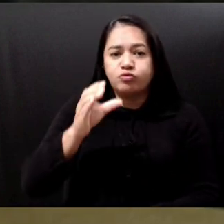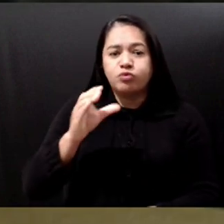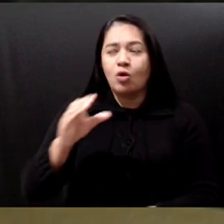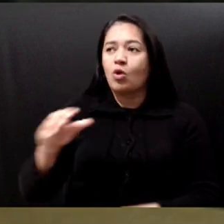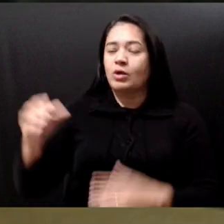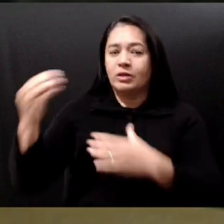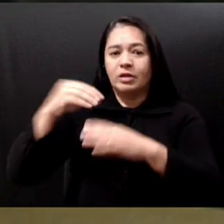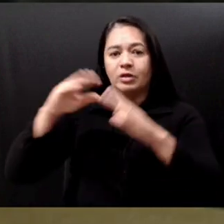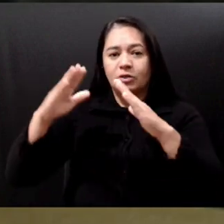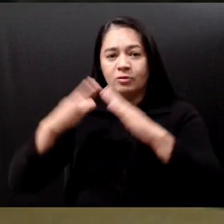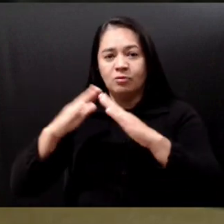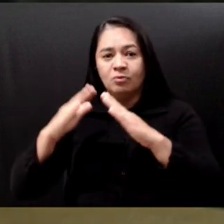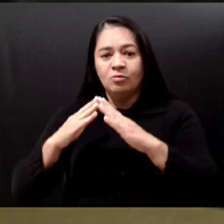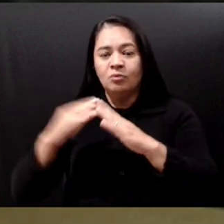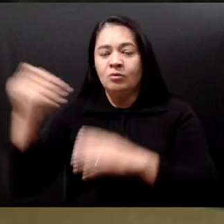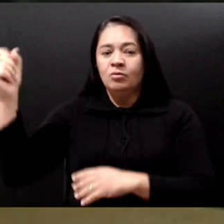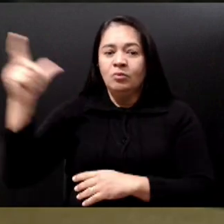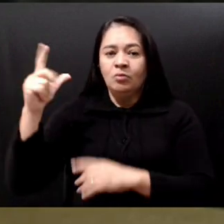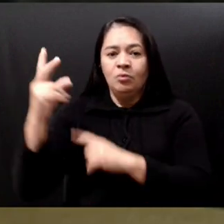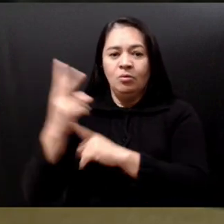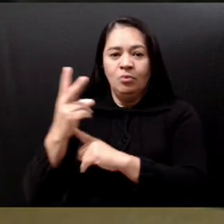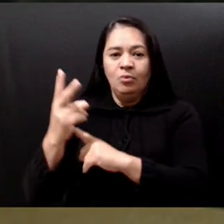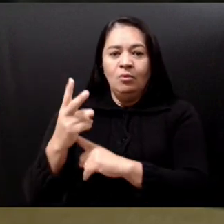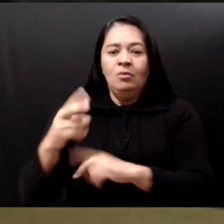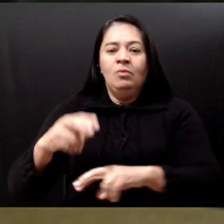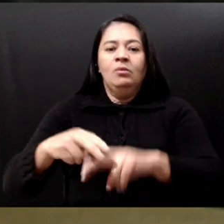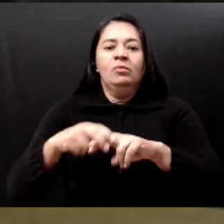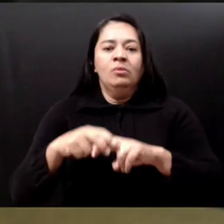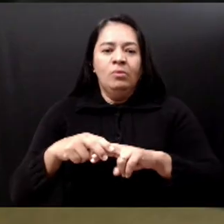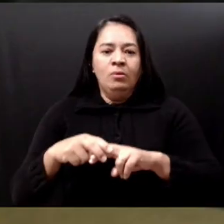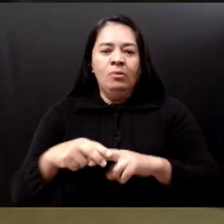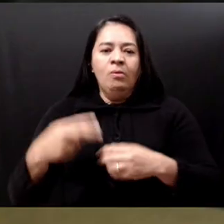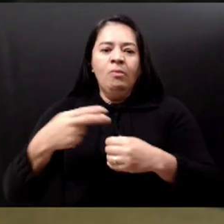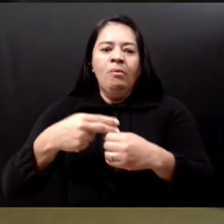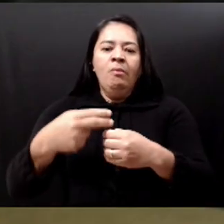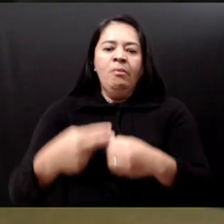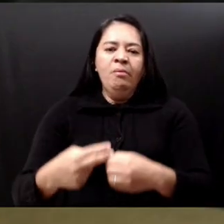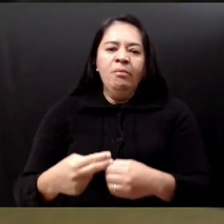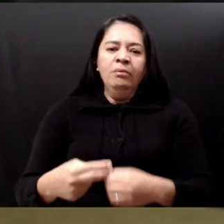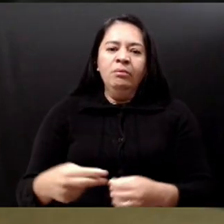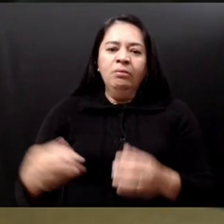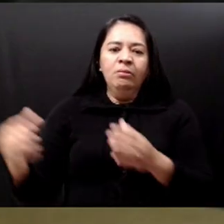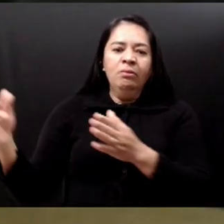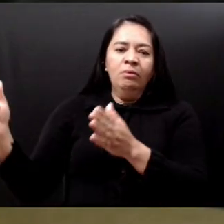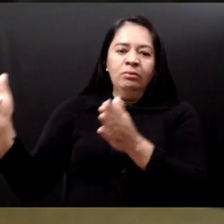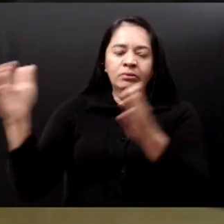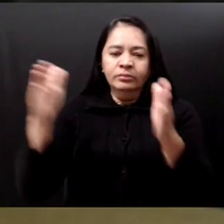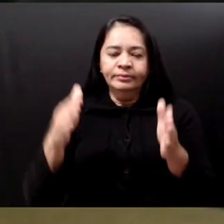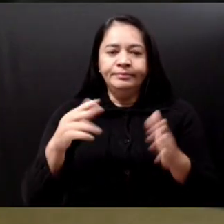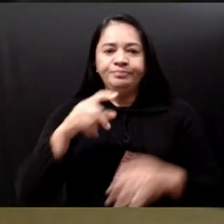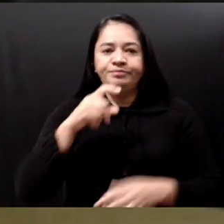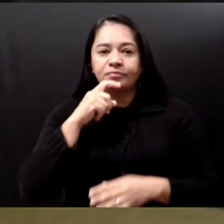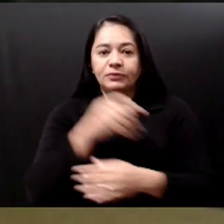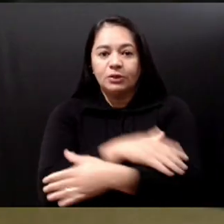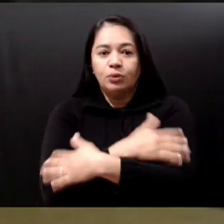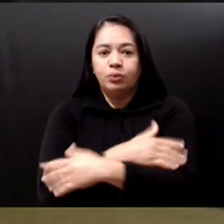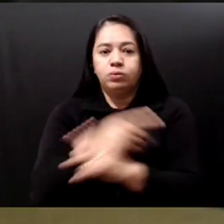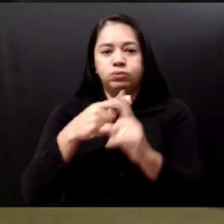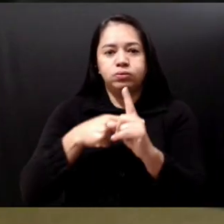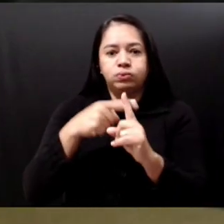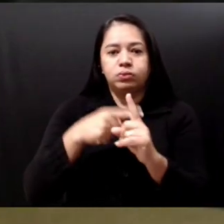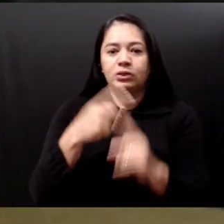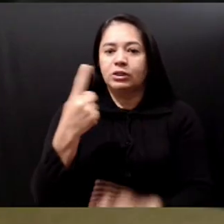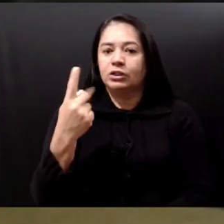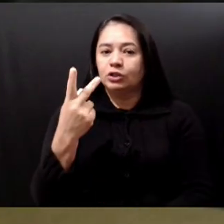sol. Segundo o CEPAGRE da Unicamp, a passagem de uma frente fria pelo oceano vai manter as temperaturas entre 12 e 25 graus, com